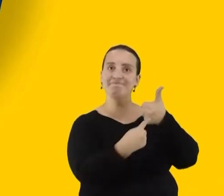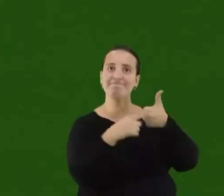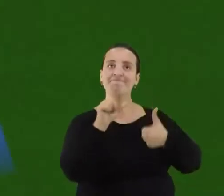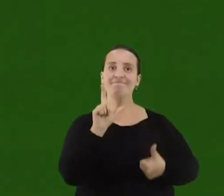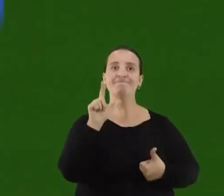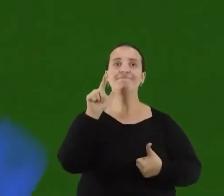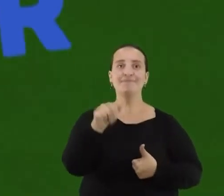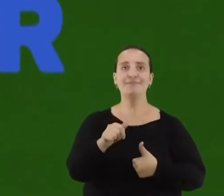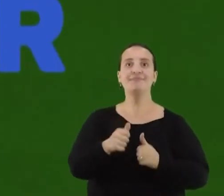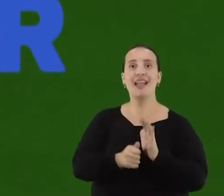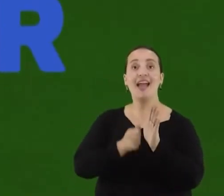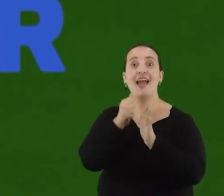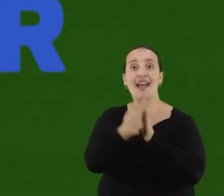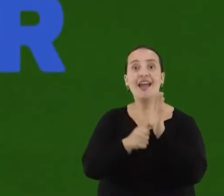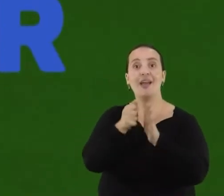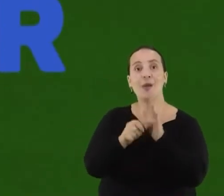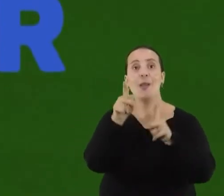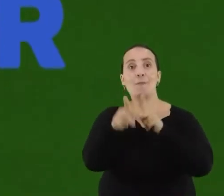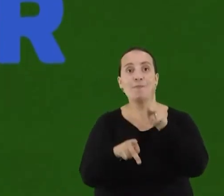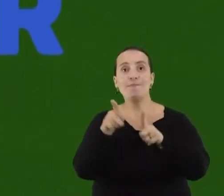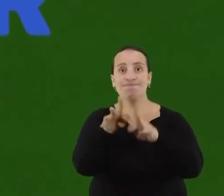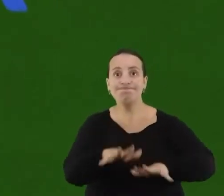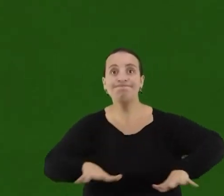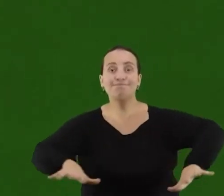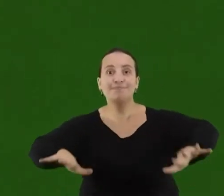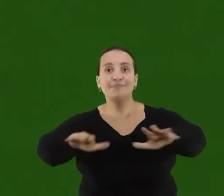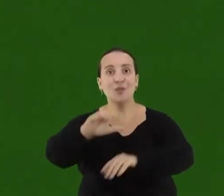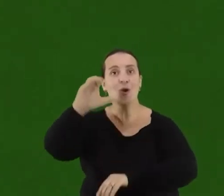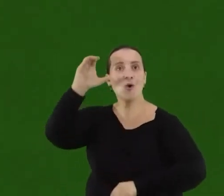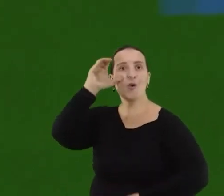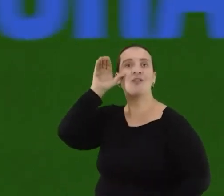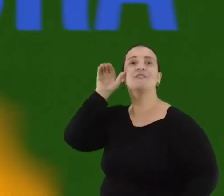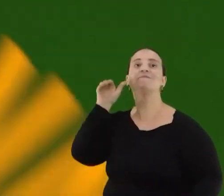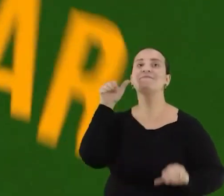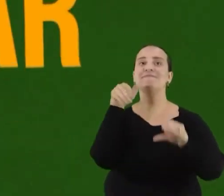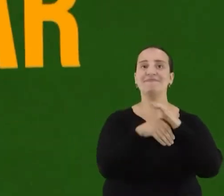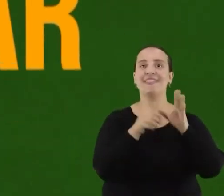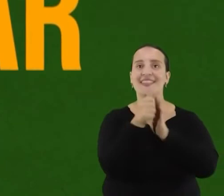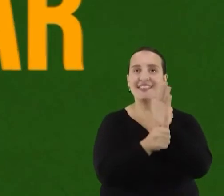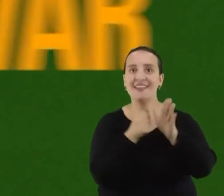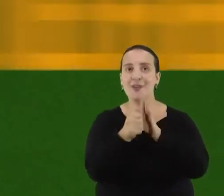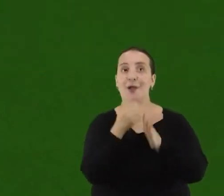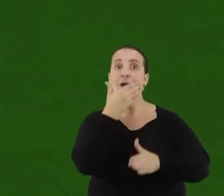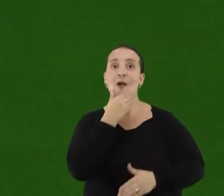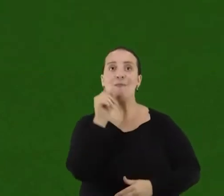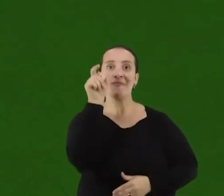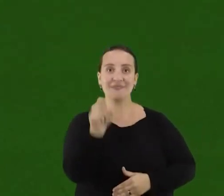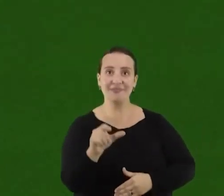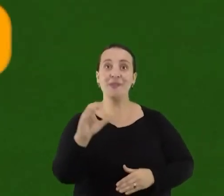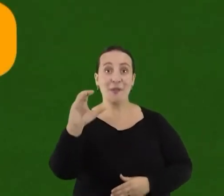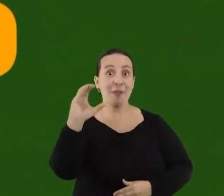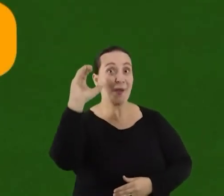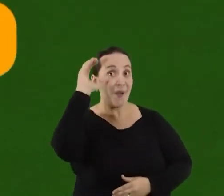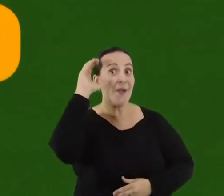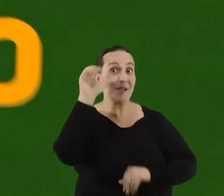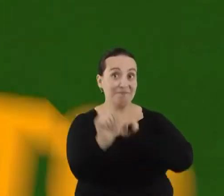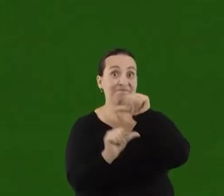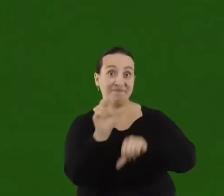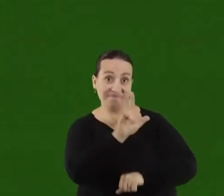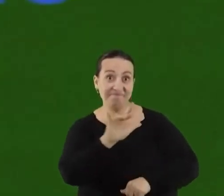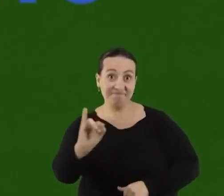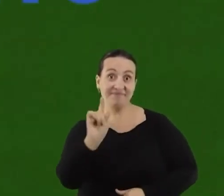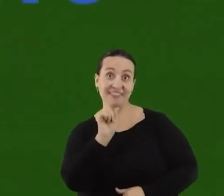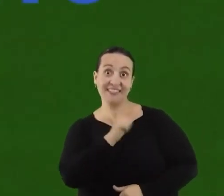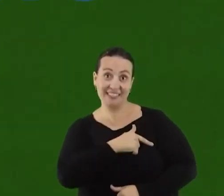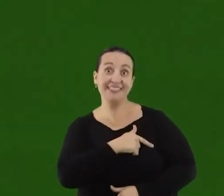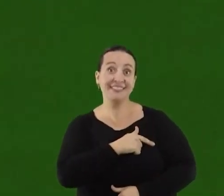17! Professor Coca, todo mundo vai votar. Professor Coca, é hora de renovar. É 17 no